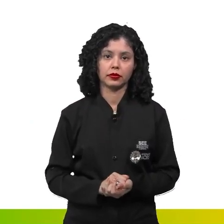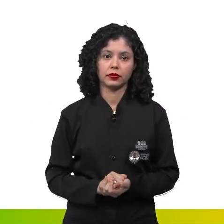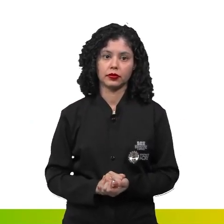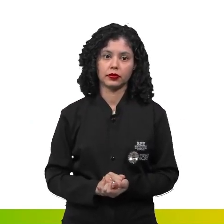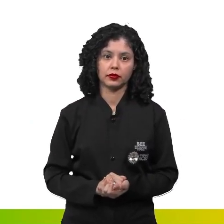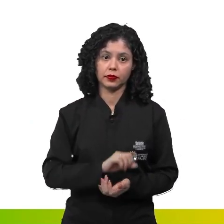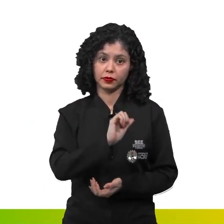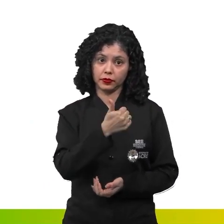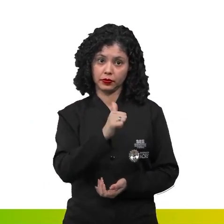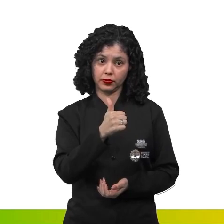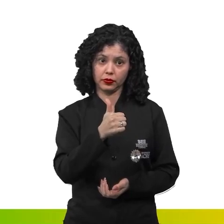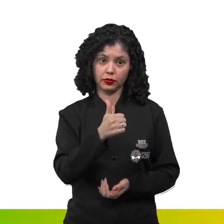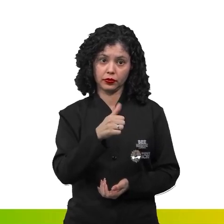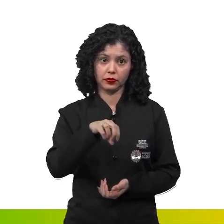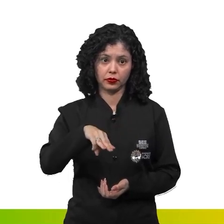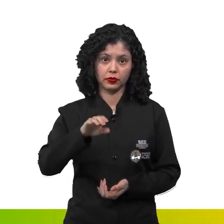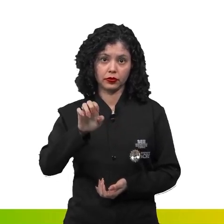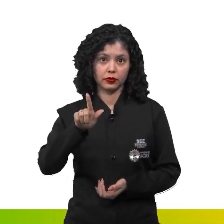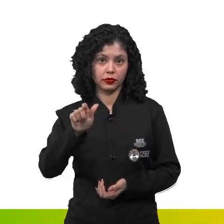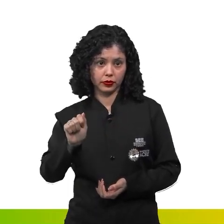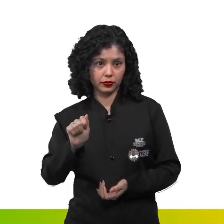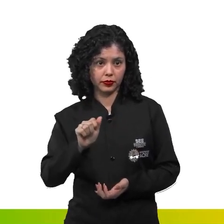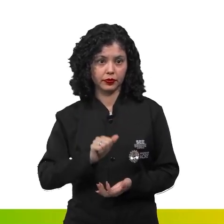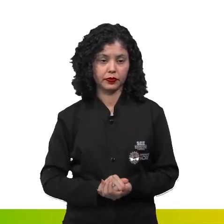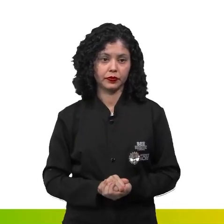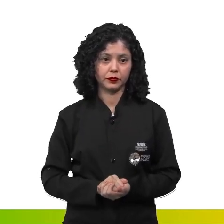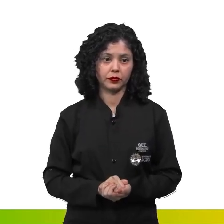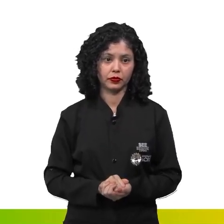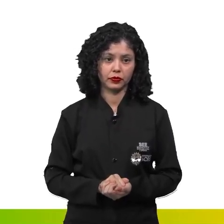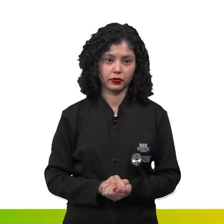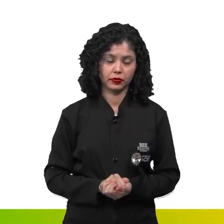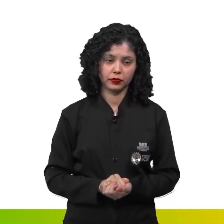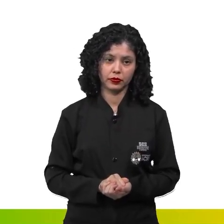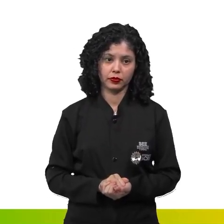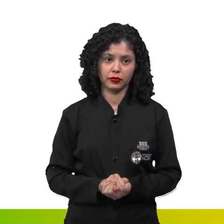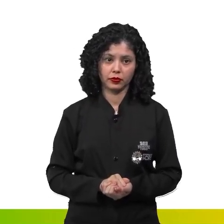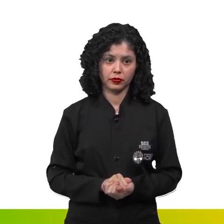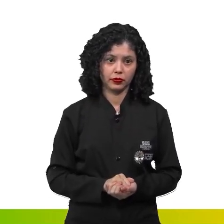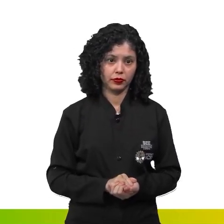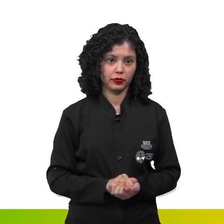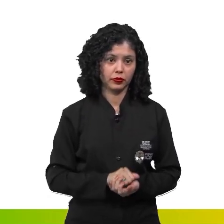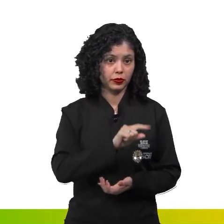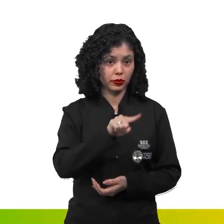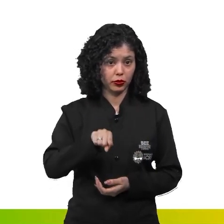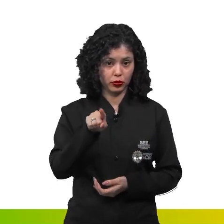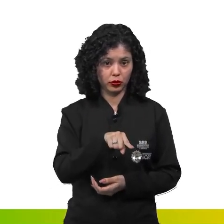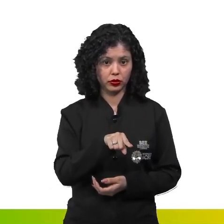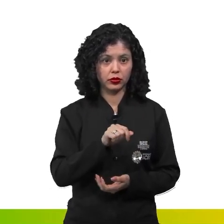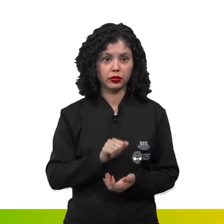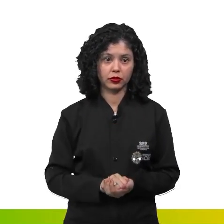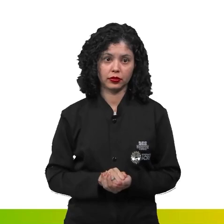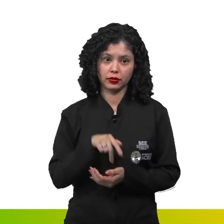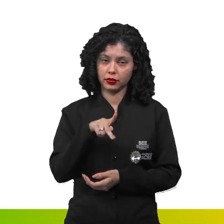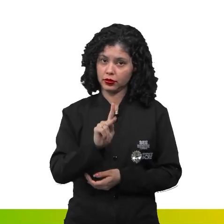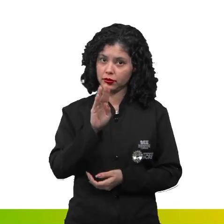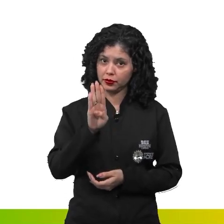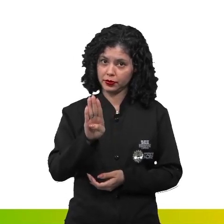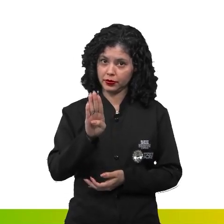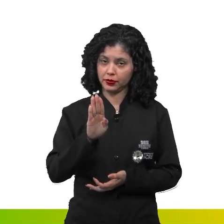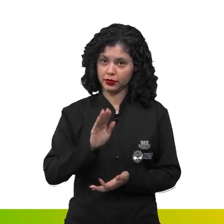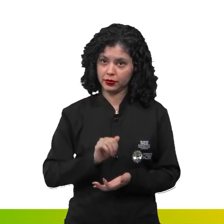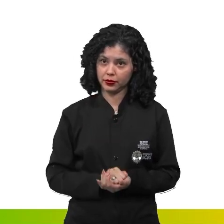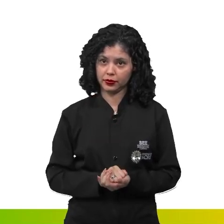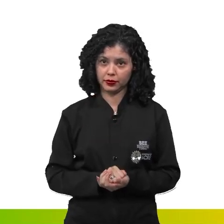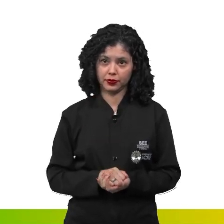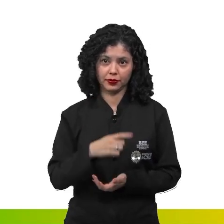equivale 11 megabytes. Então, 11 megabytes, x kilobytes. Olha